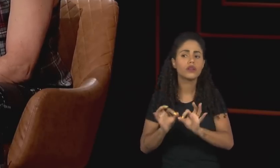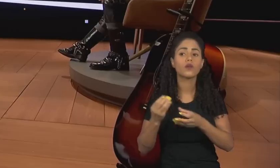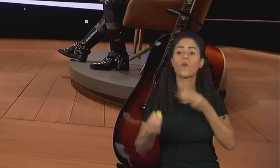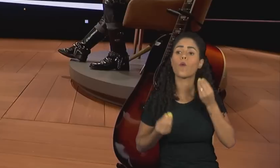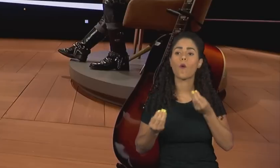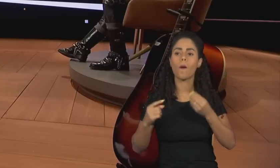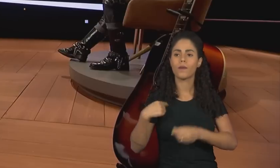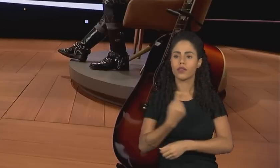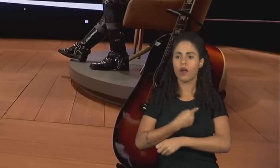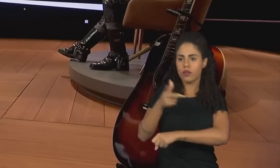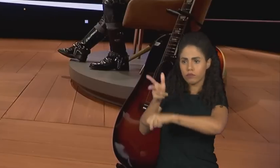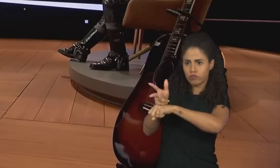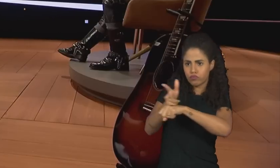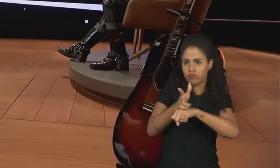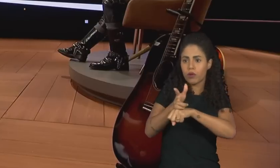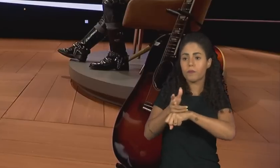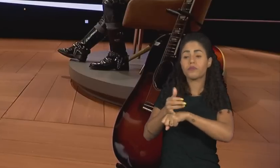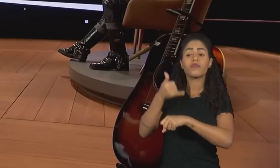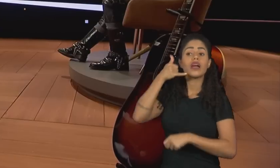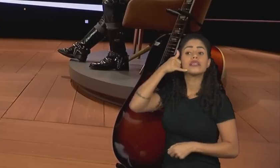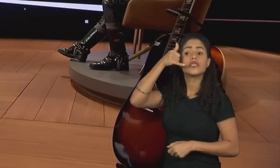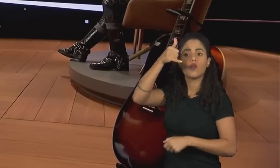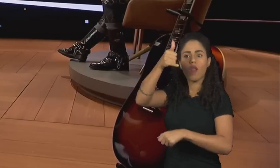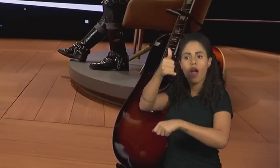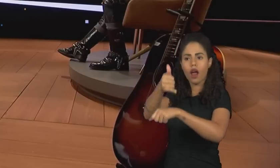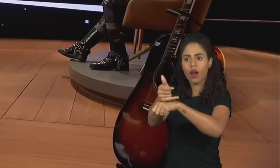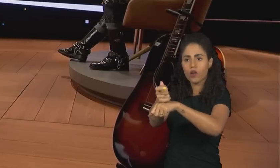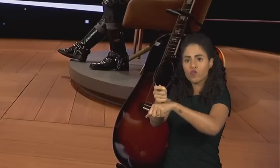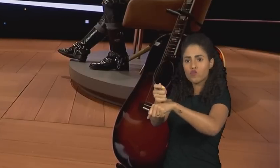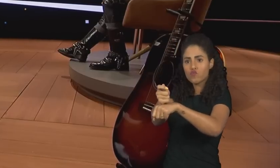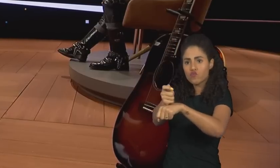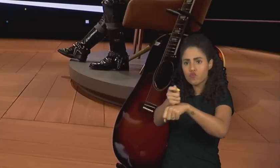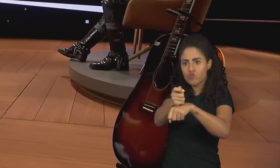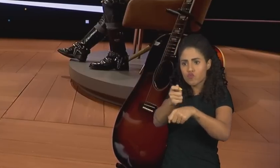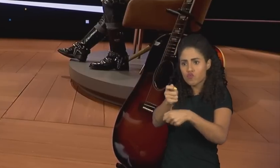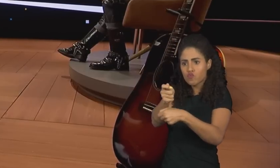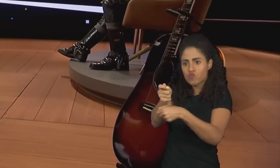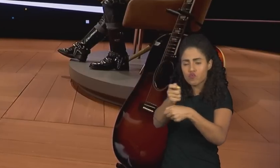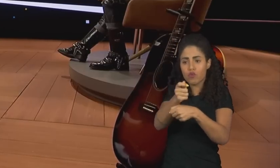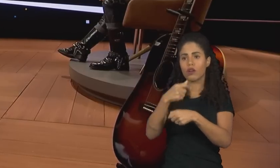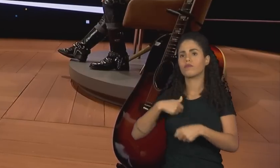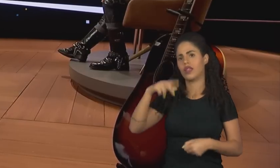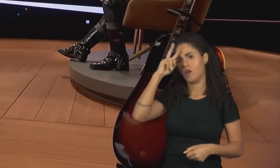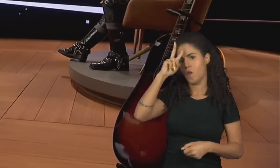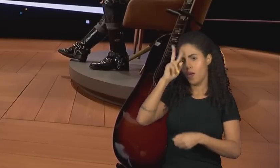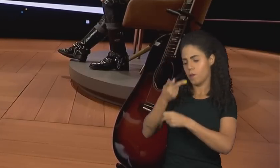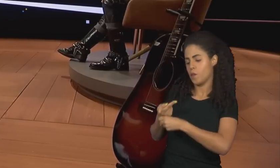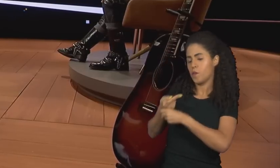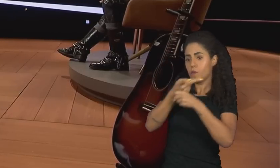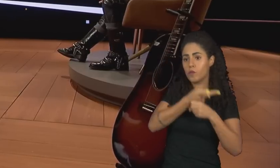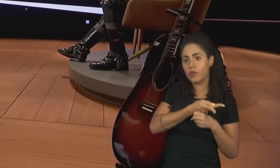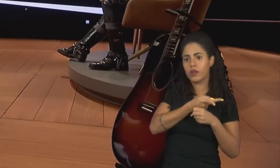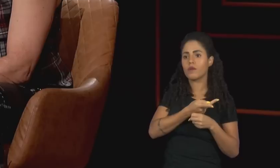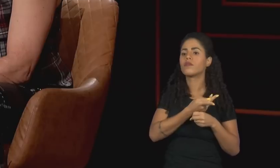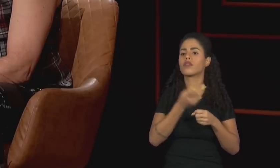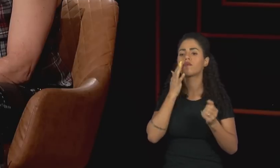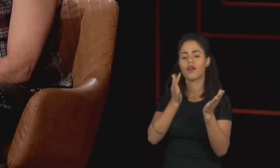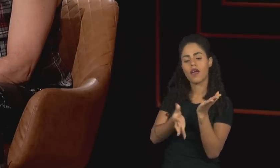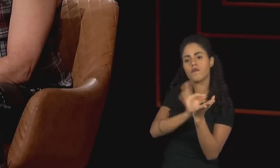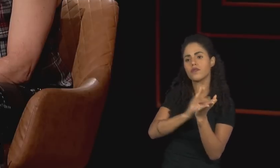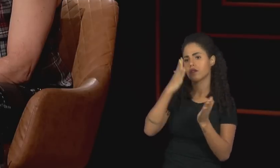Né? E a gente filma no celular, alguns clipes até. Eu me lembro, a gente ganhou o prêmio da revista Rolling Stone na